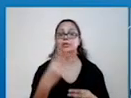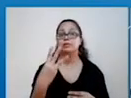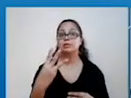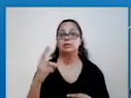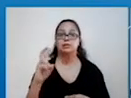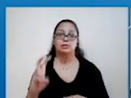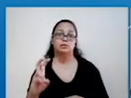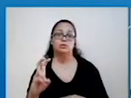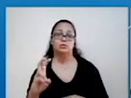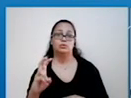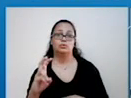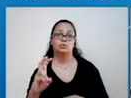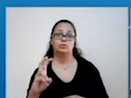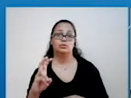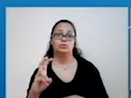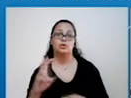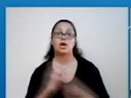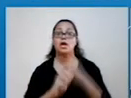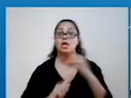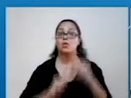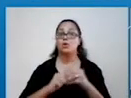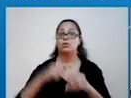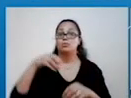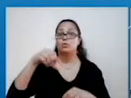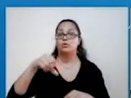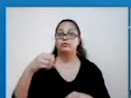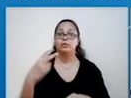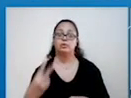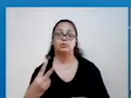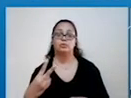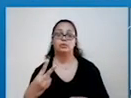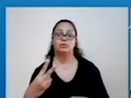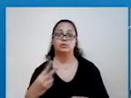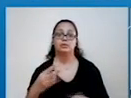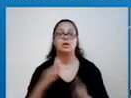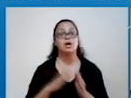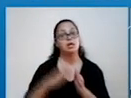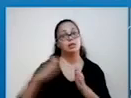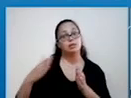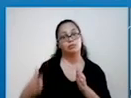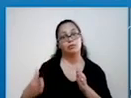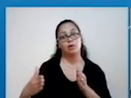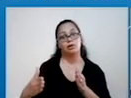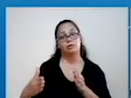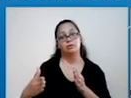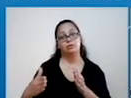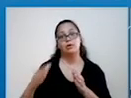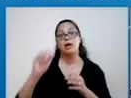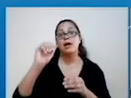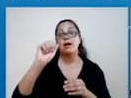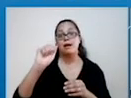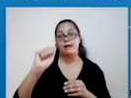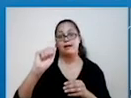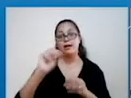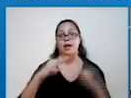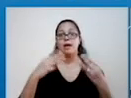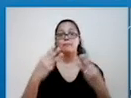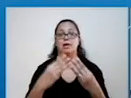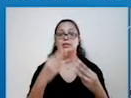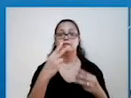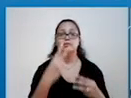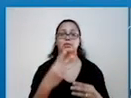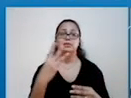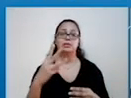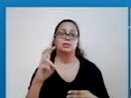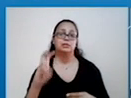e o número atômico 92. Então, nós temos aqui do lado, representando A, número de massa, igual a